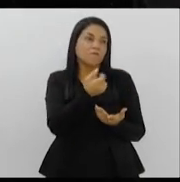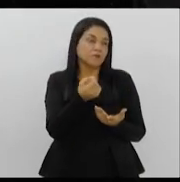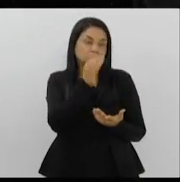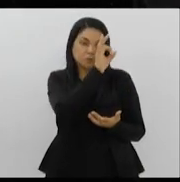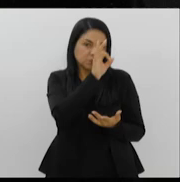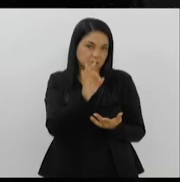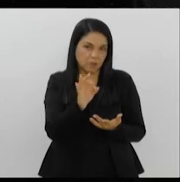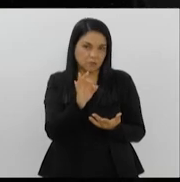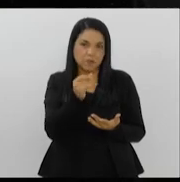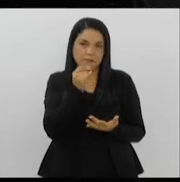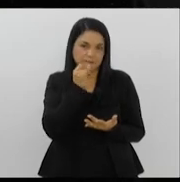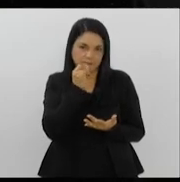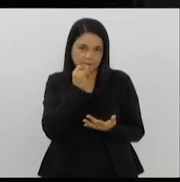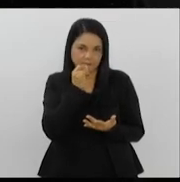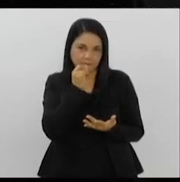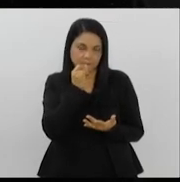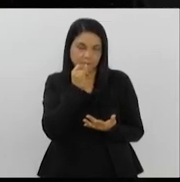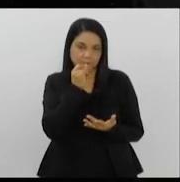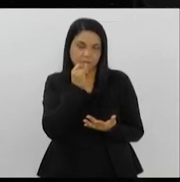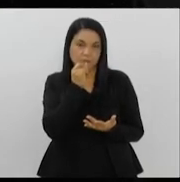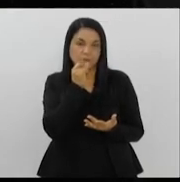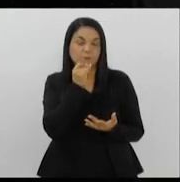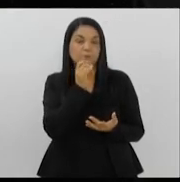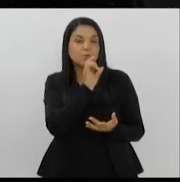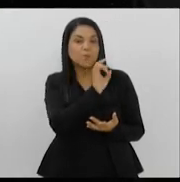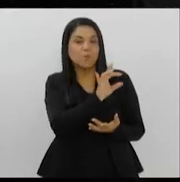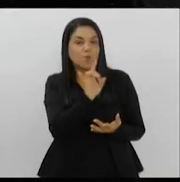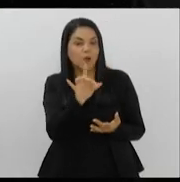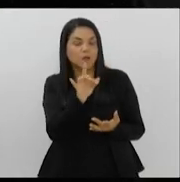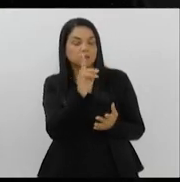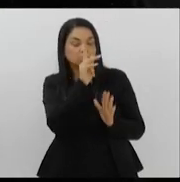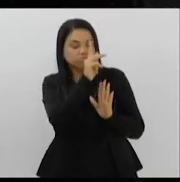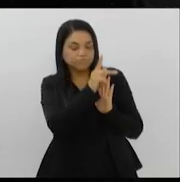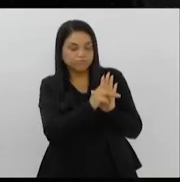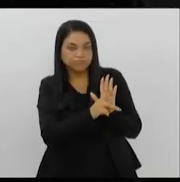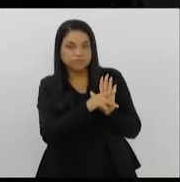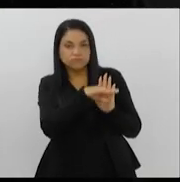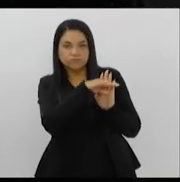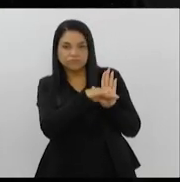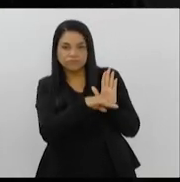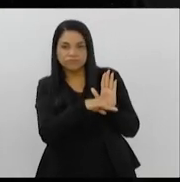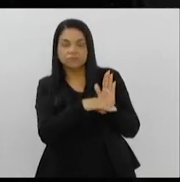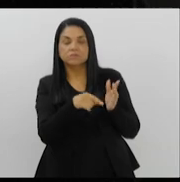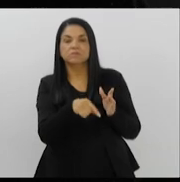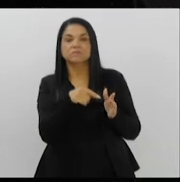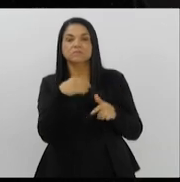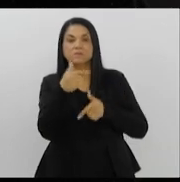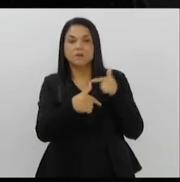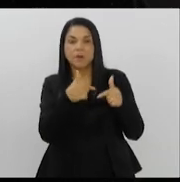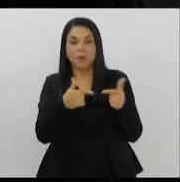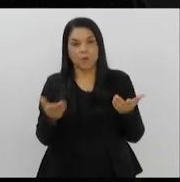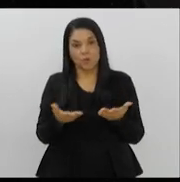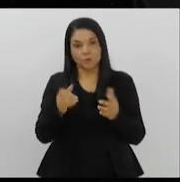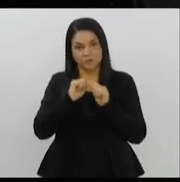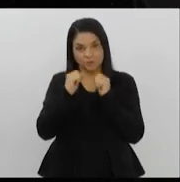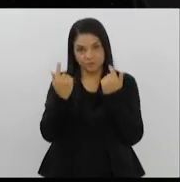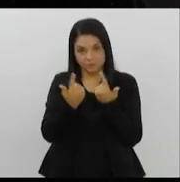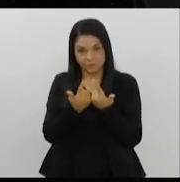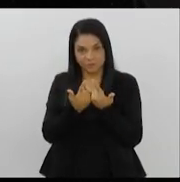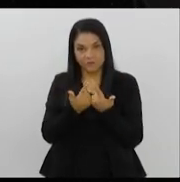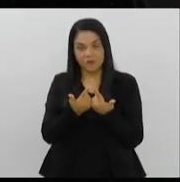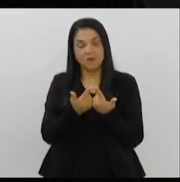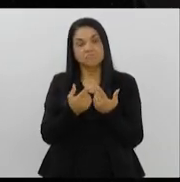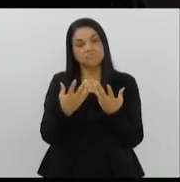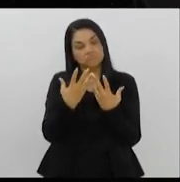20%, por exemplo, por programa de trabalho. Hoje, a Casa Legislativa permite 20%